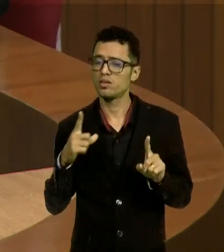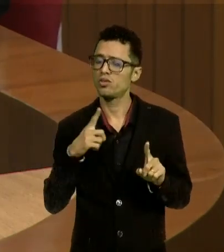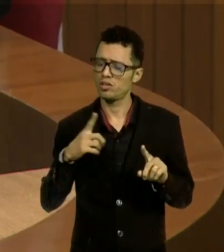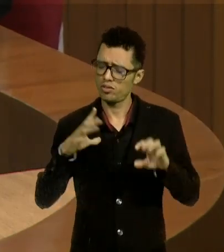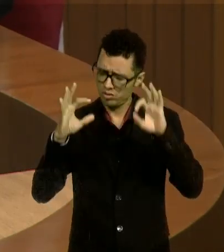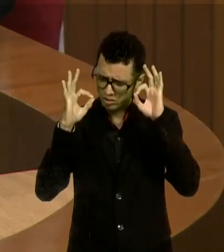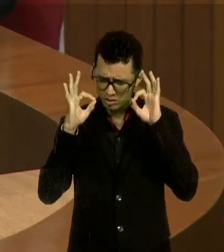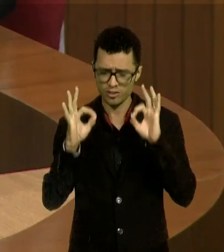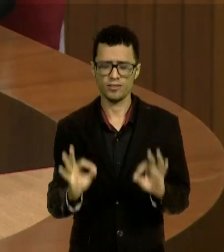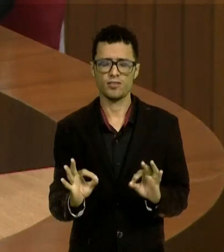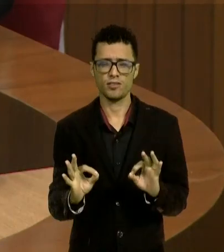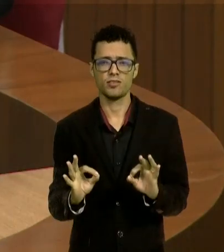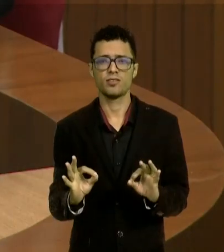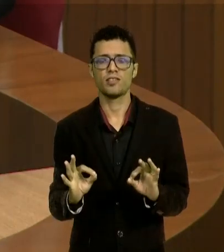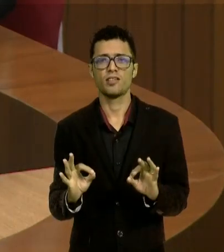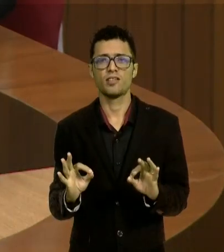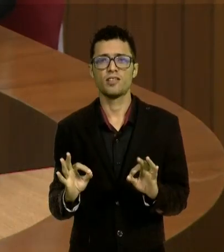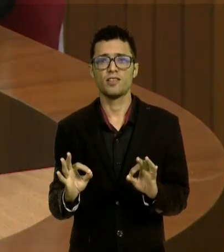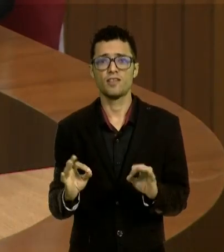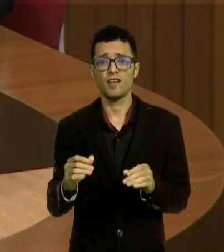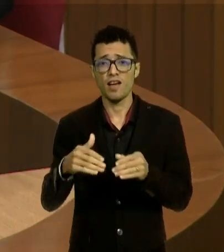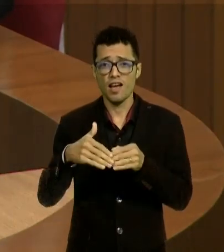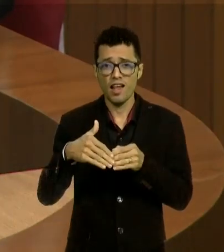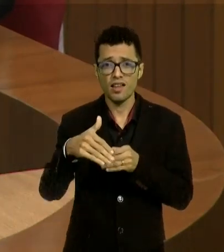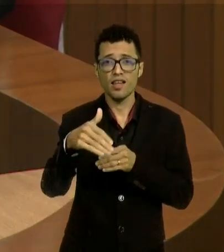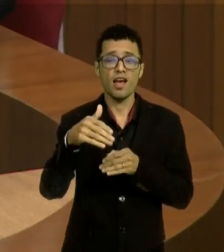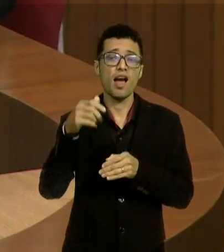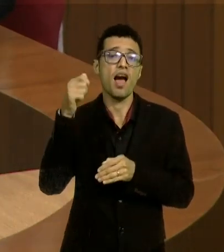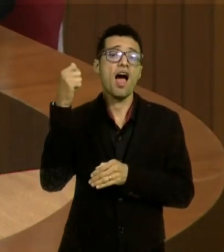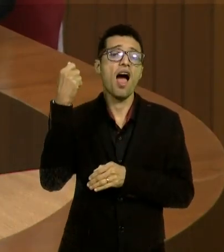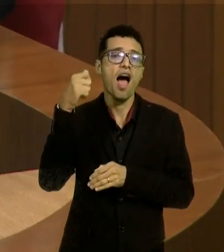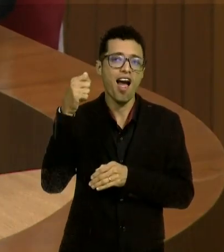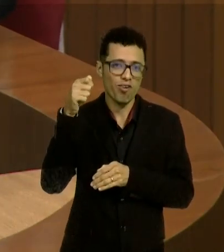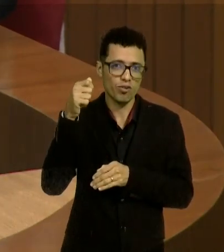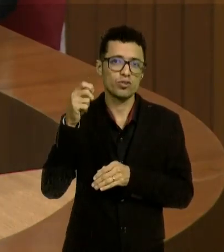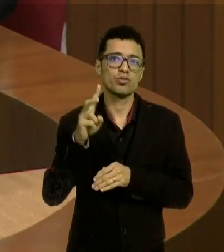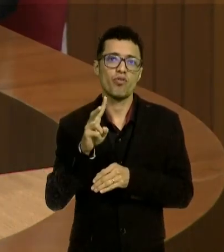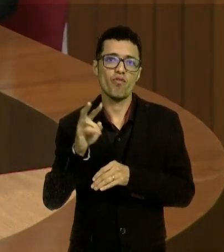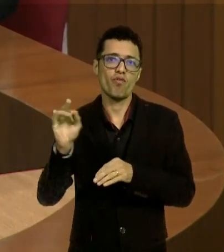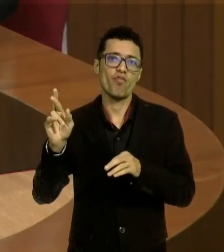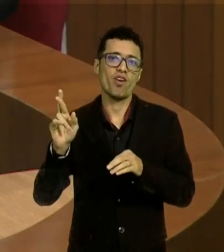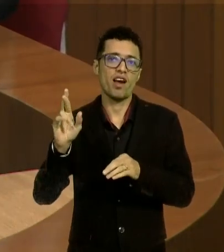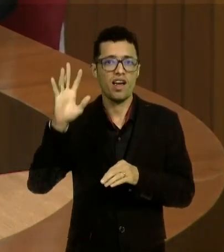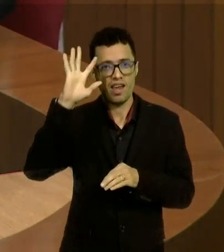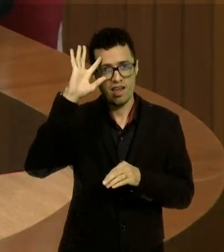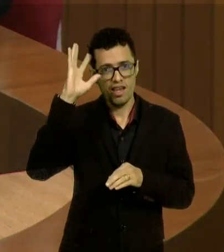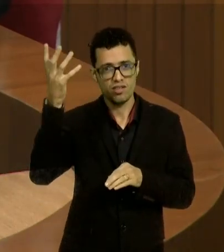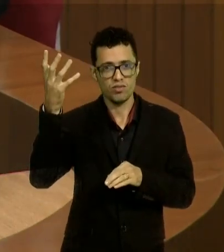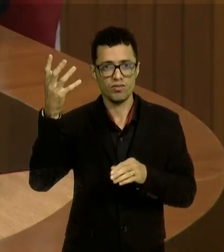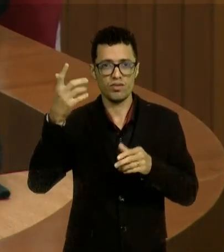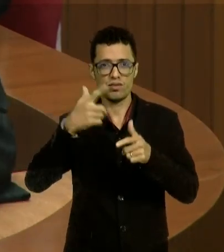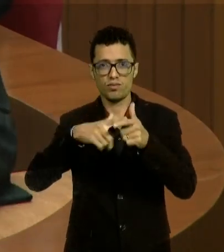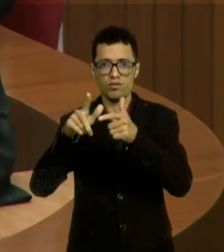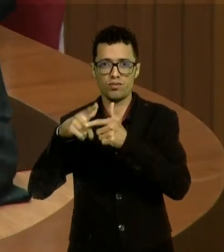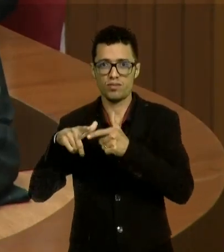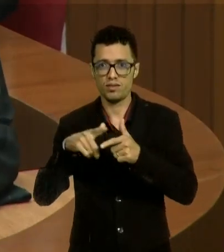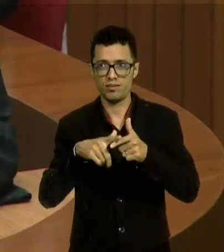que até agosto esses problemas vão estar saneados, como ele me disse. Muito obrigada.